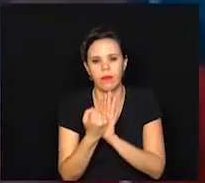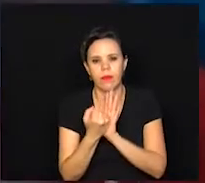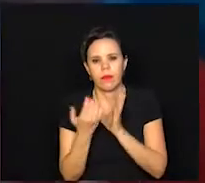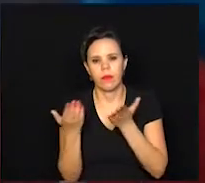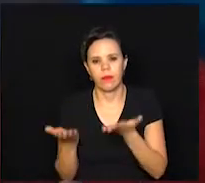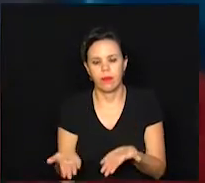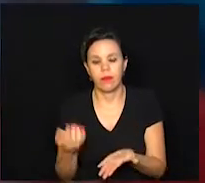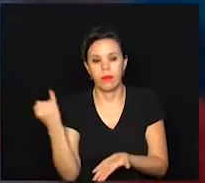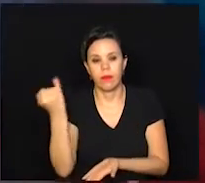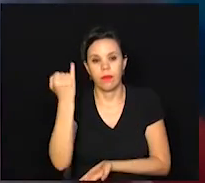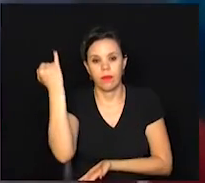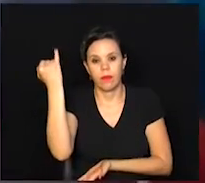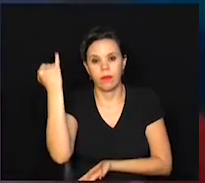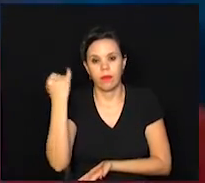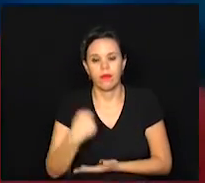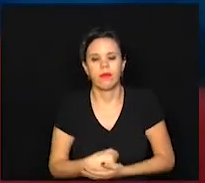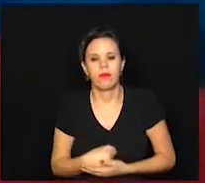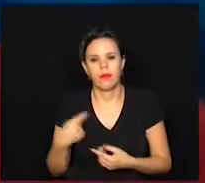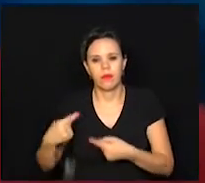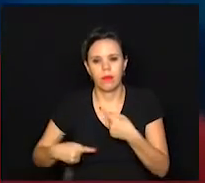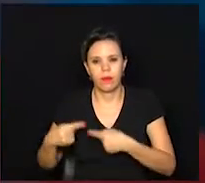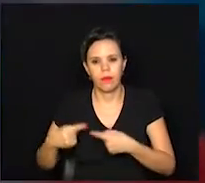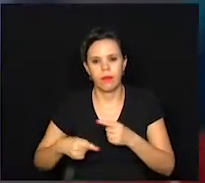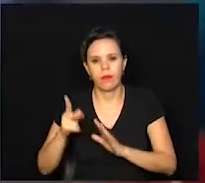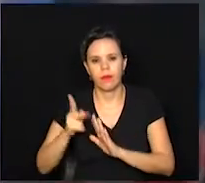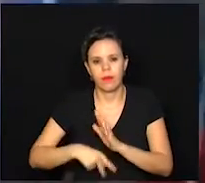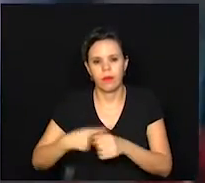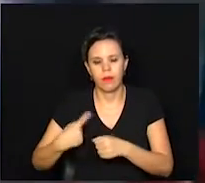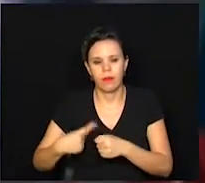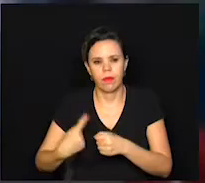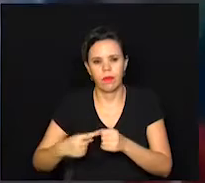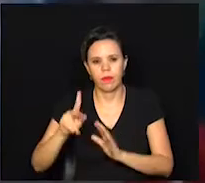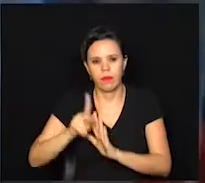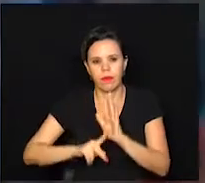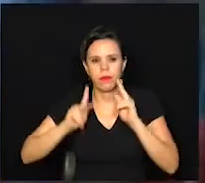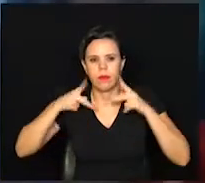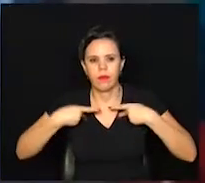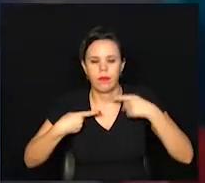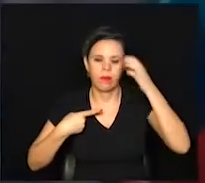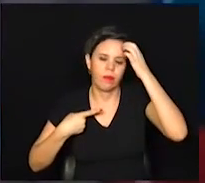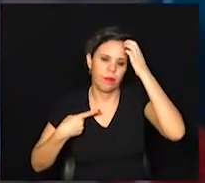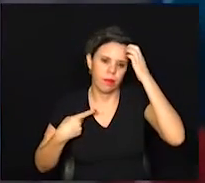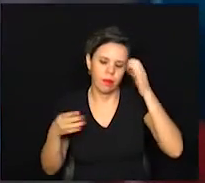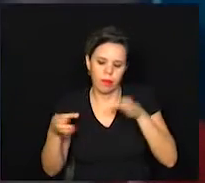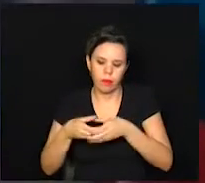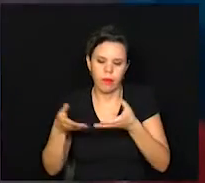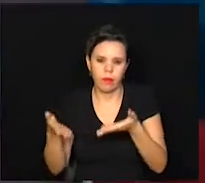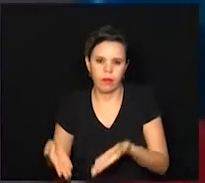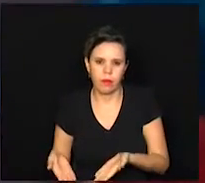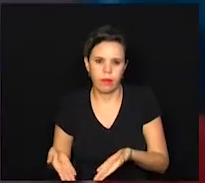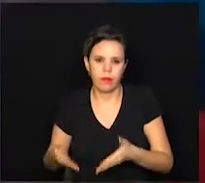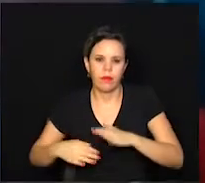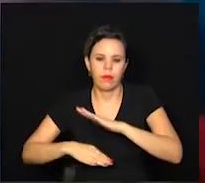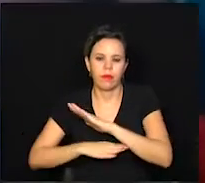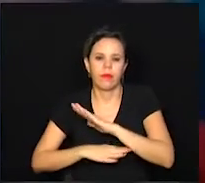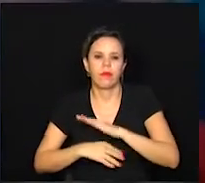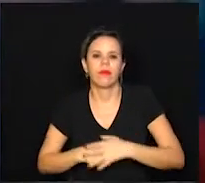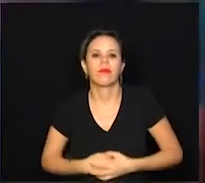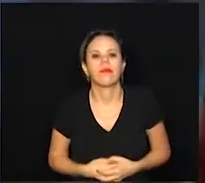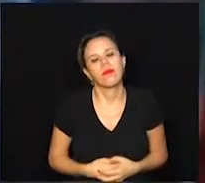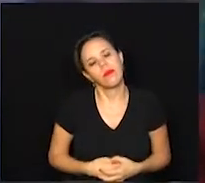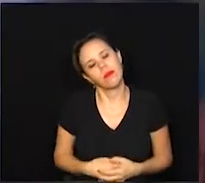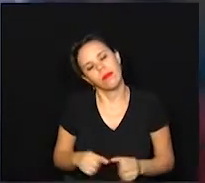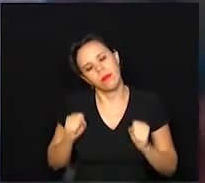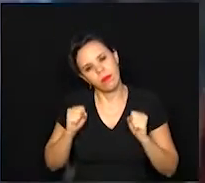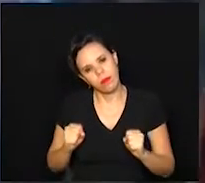a importância da discussão do Plano Municipal de Direitos Humanos e que a comissão aqui da Câmara